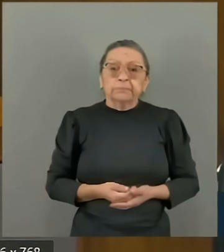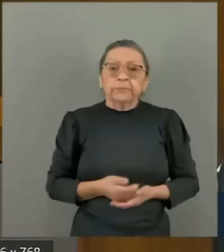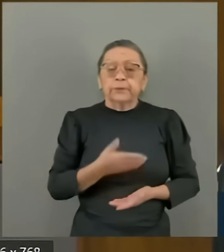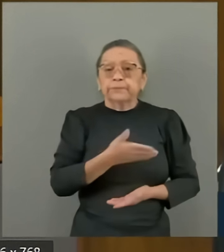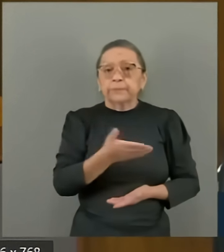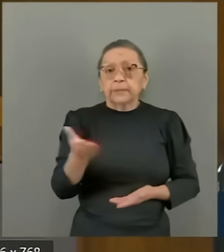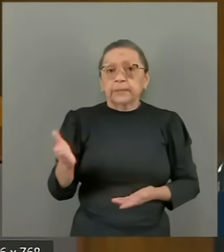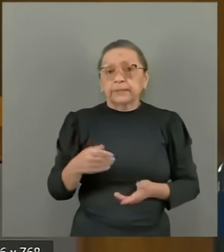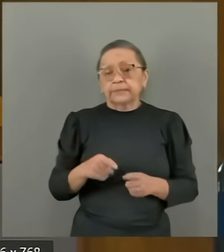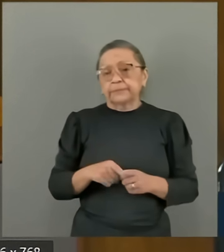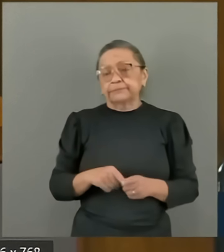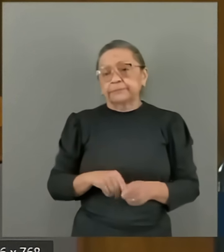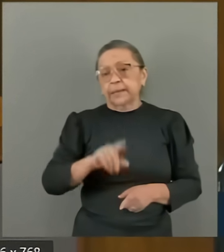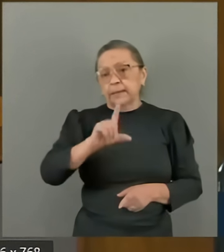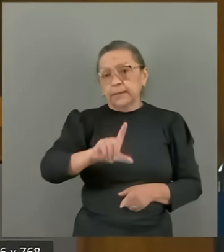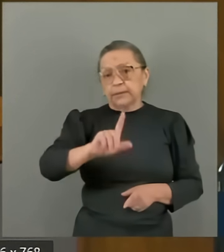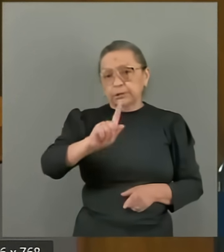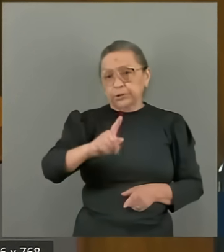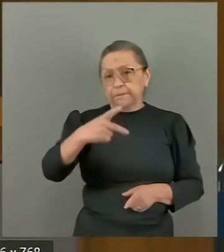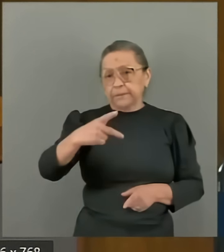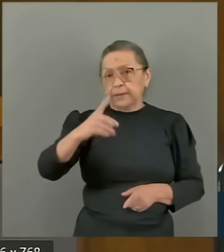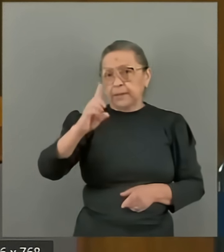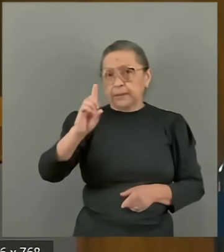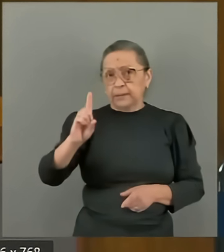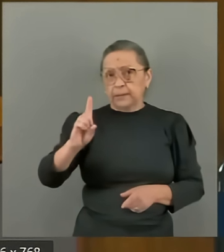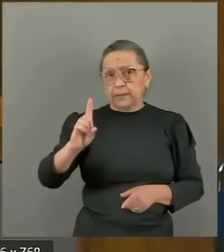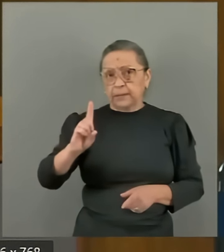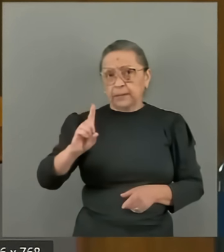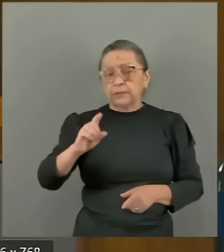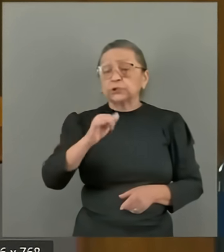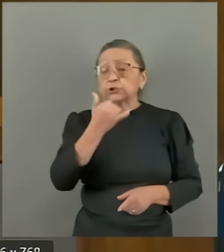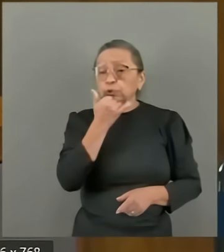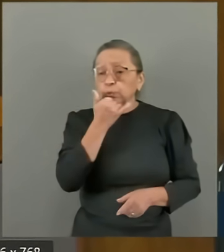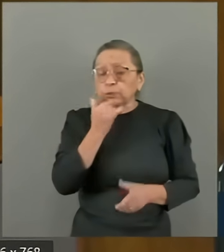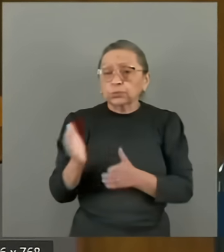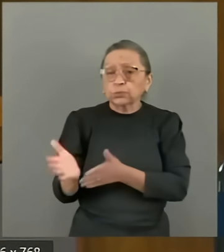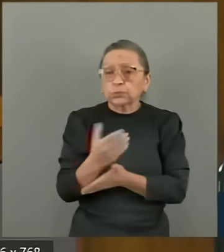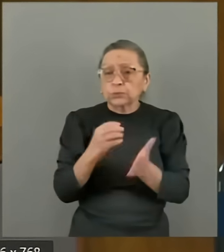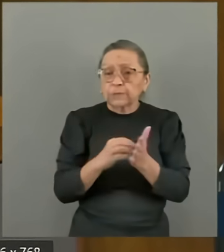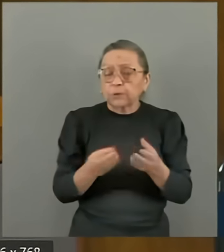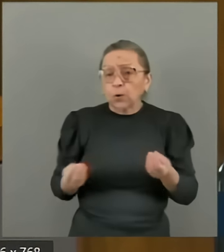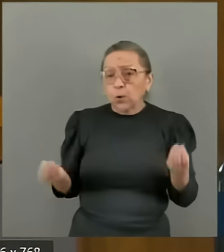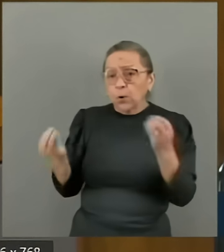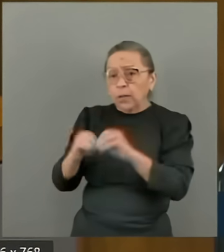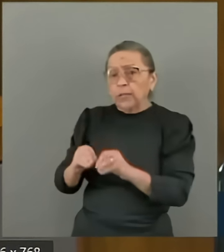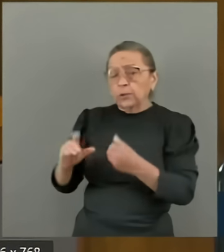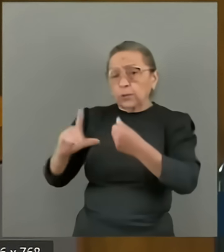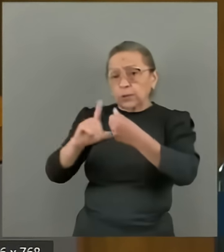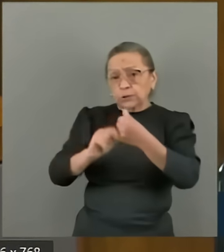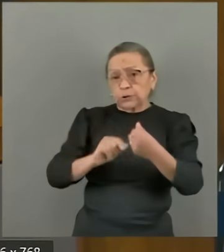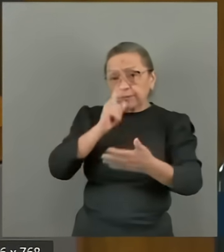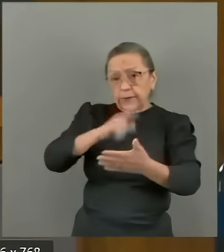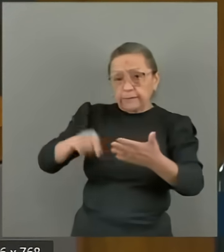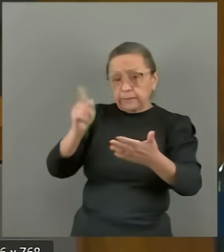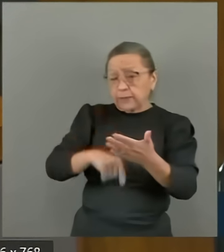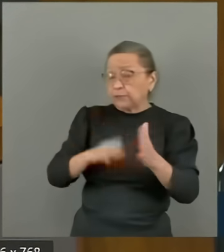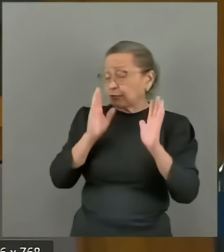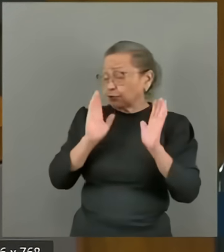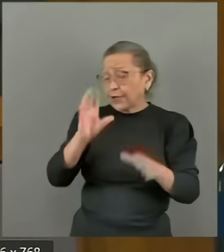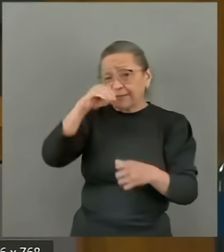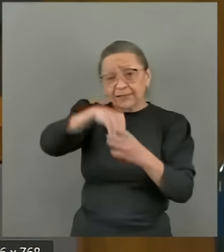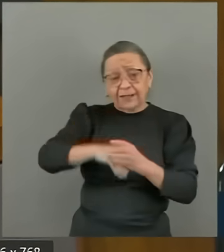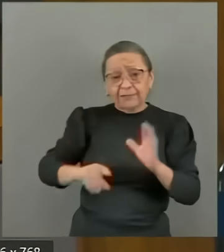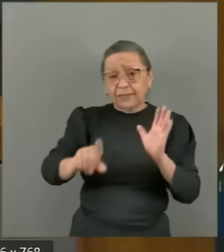questão do LGPD, desculpe, dos dados que foram colocados, do artigo que foi vetado, já está dentro da